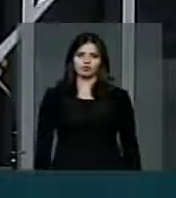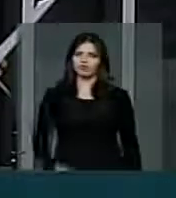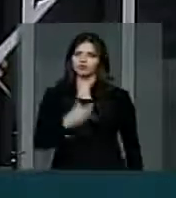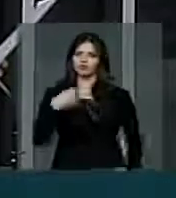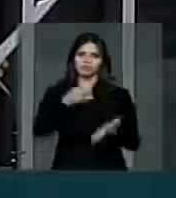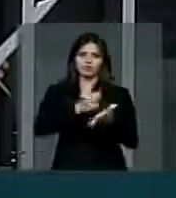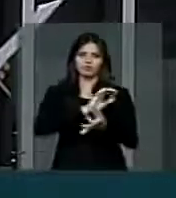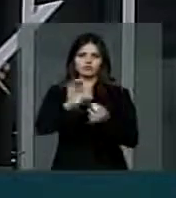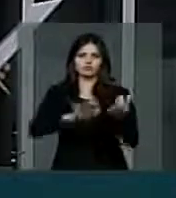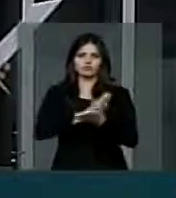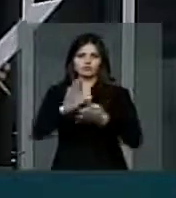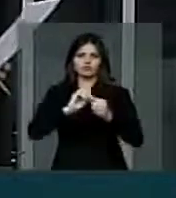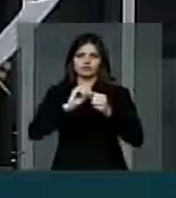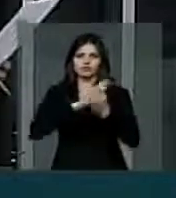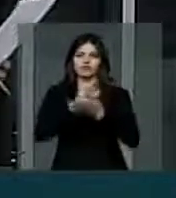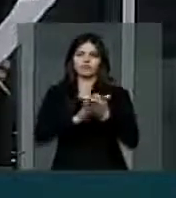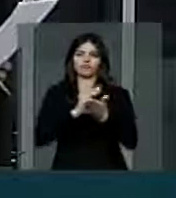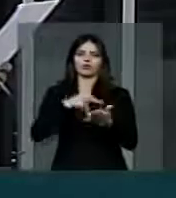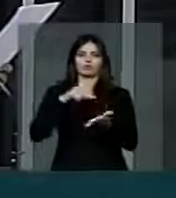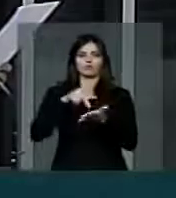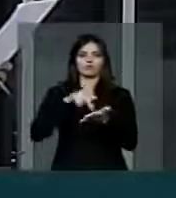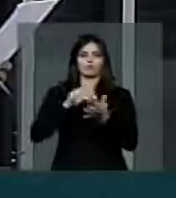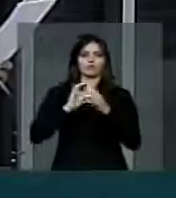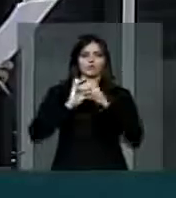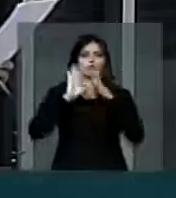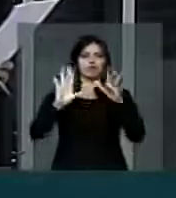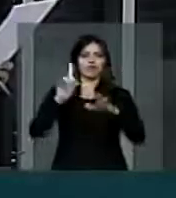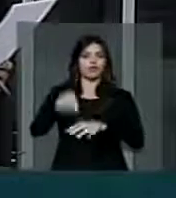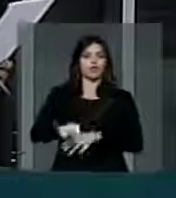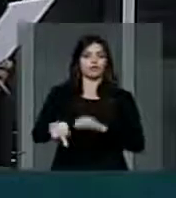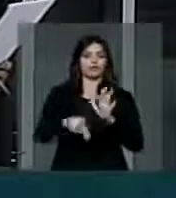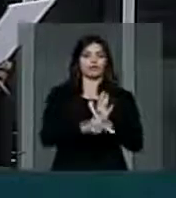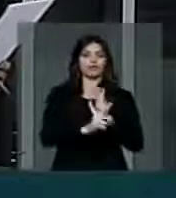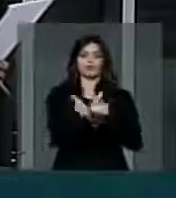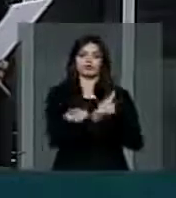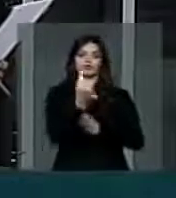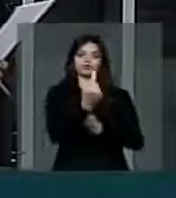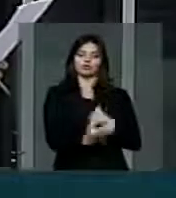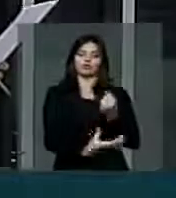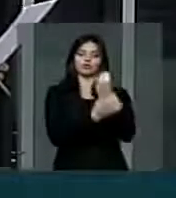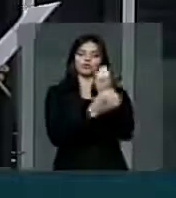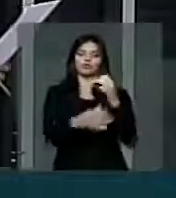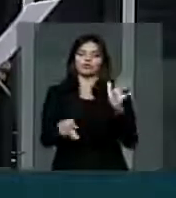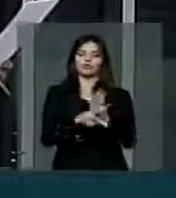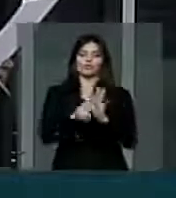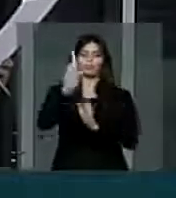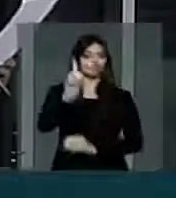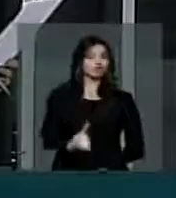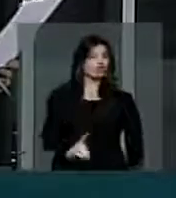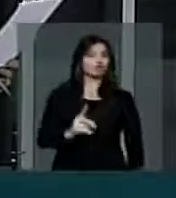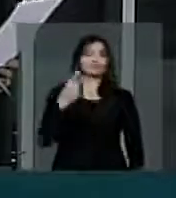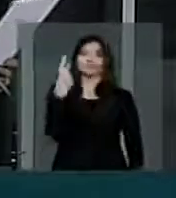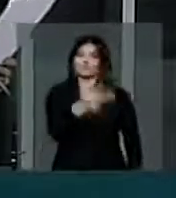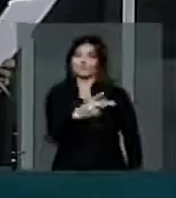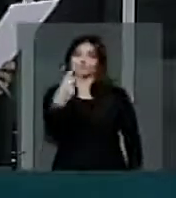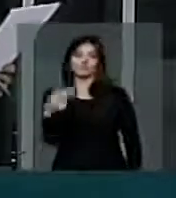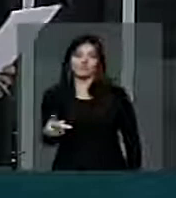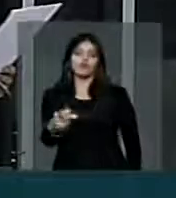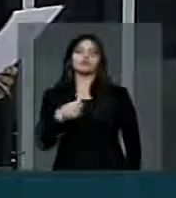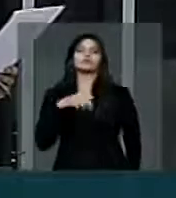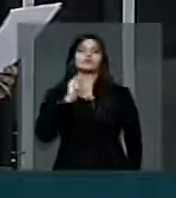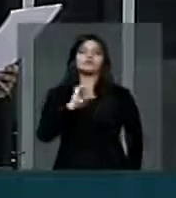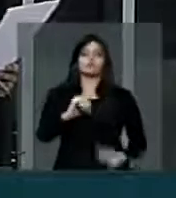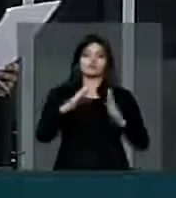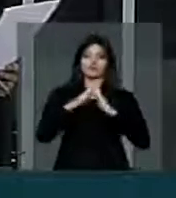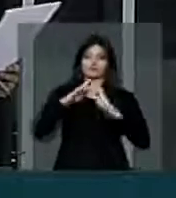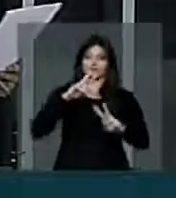dúvida de que a liberdade é bem jurídico individual, que se assegura pela força do direito. Privatizar